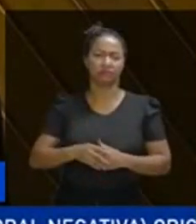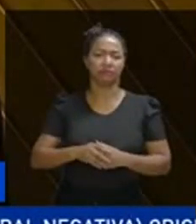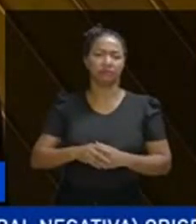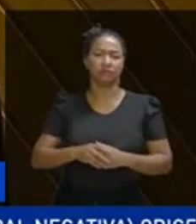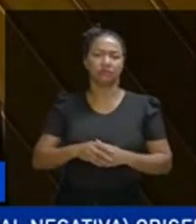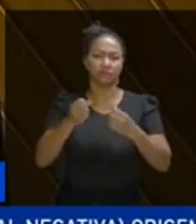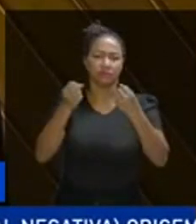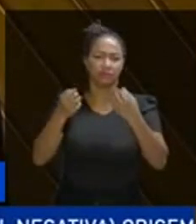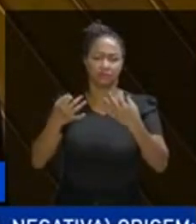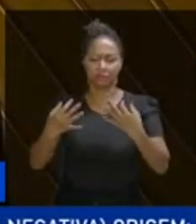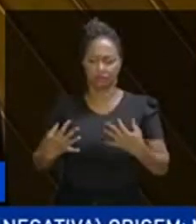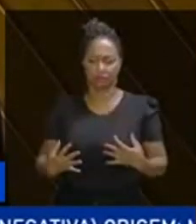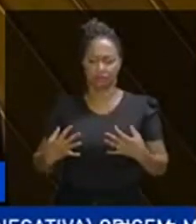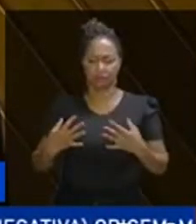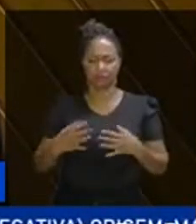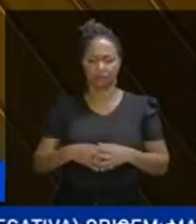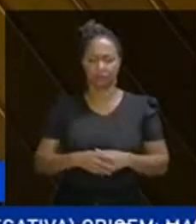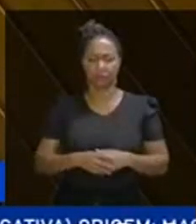versa